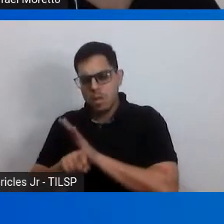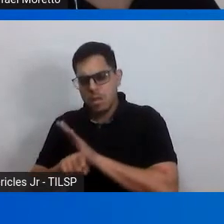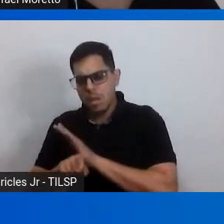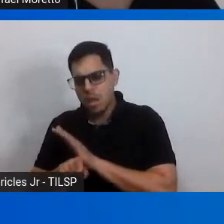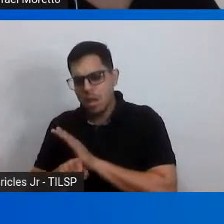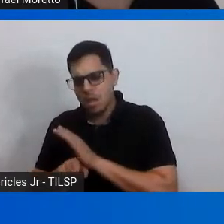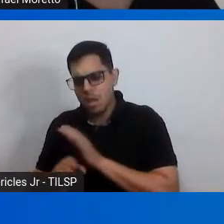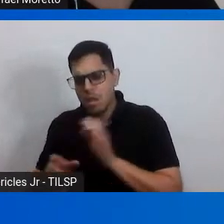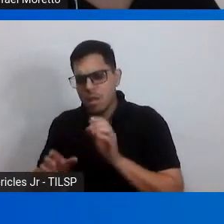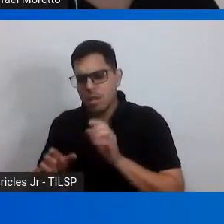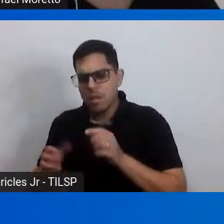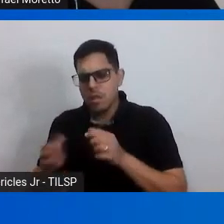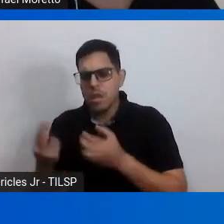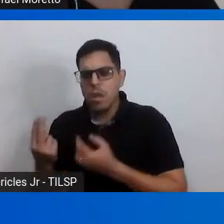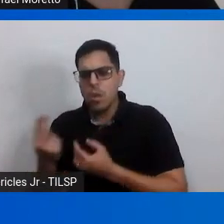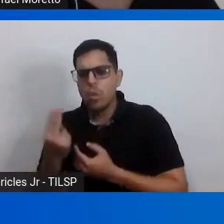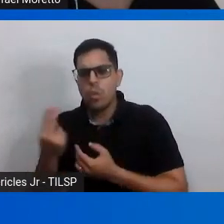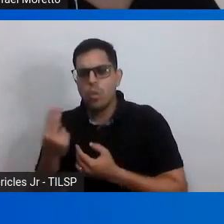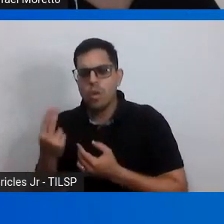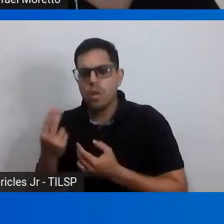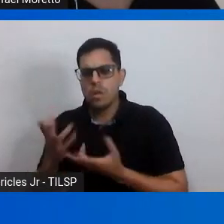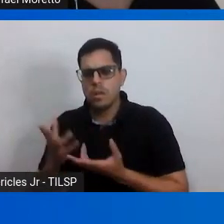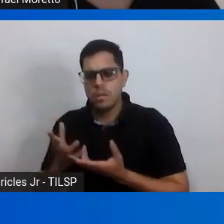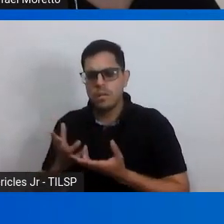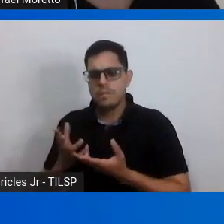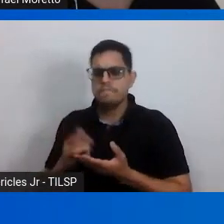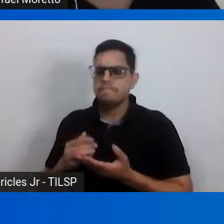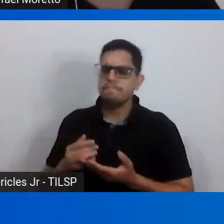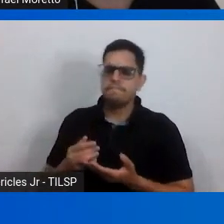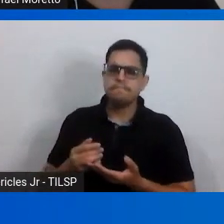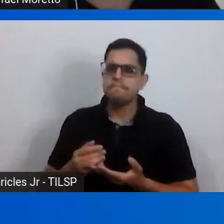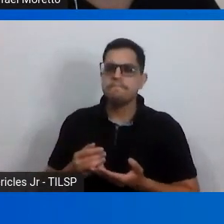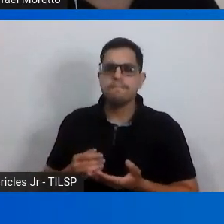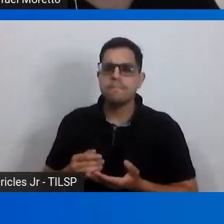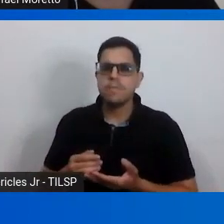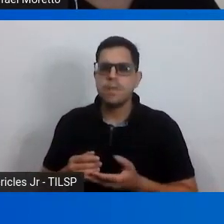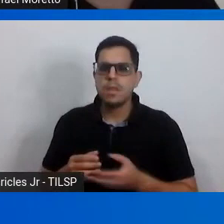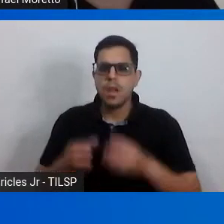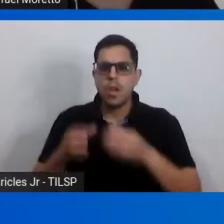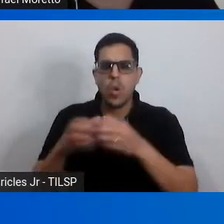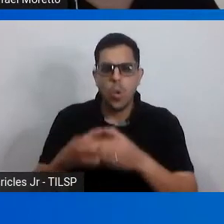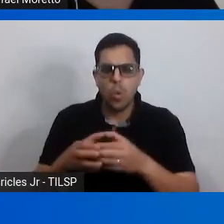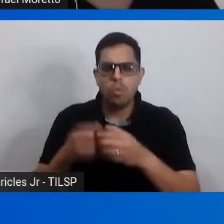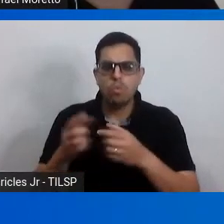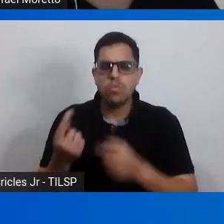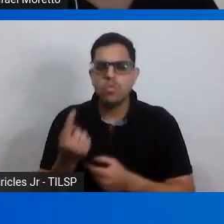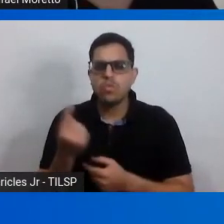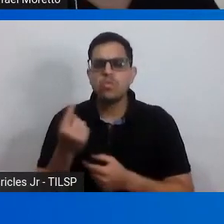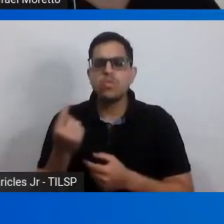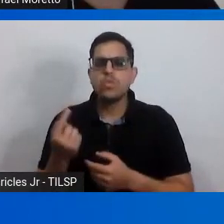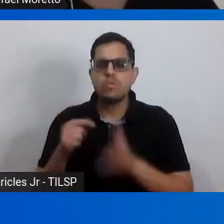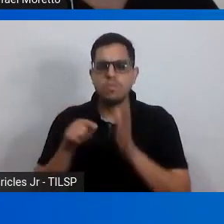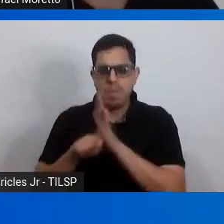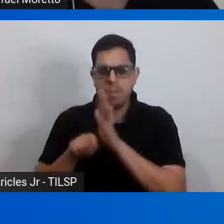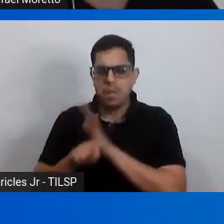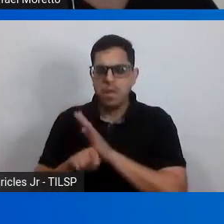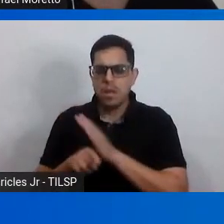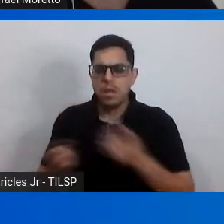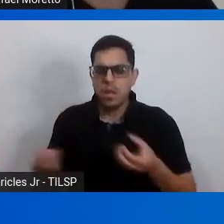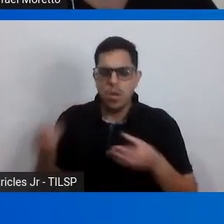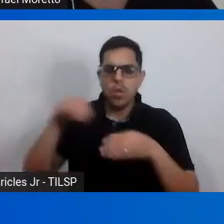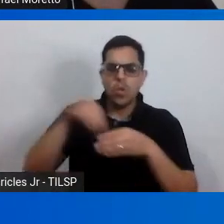da educação pública da educação privada das pessoas regionais das intenções de cada instituição dentro desse único pacote